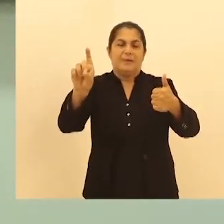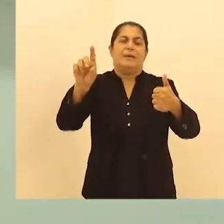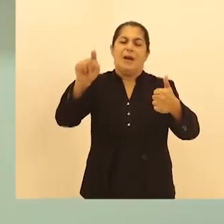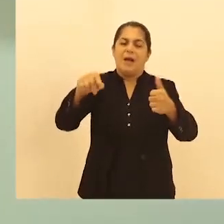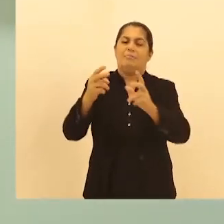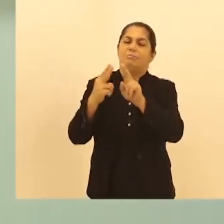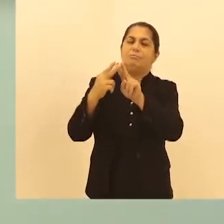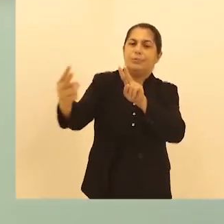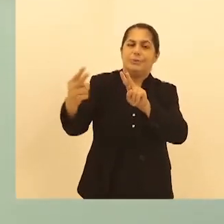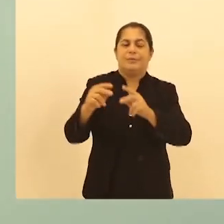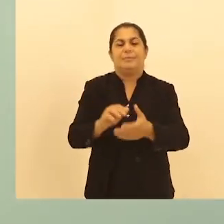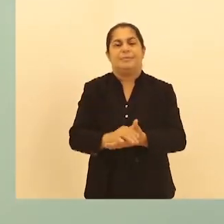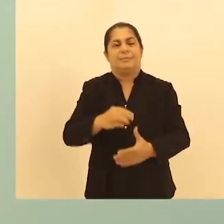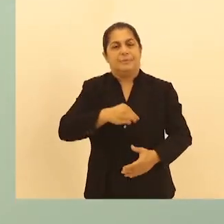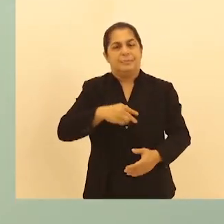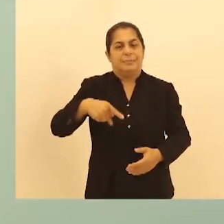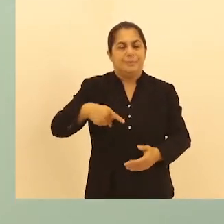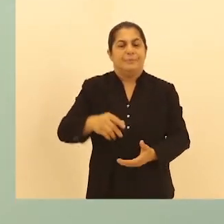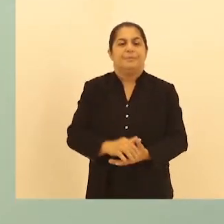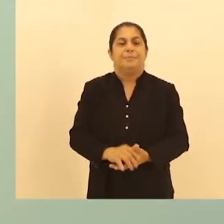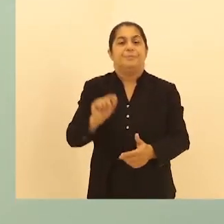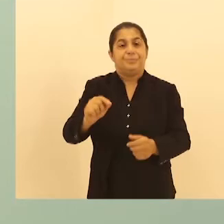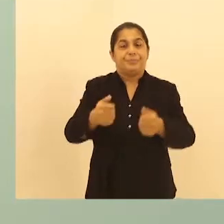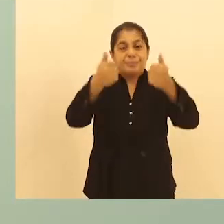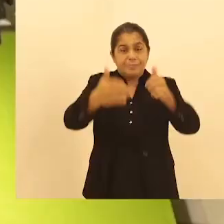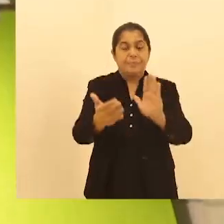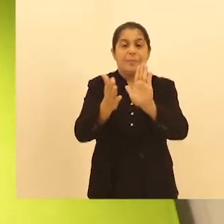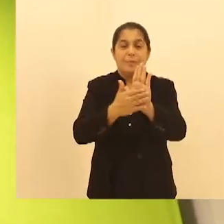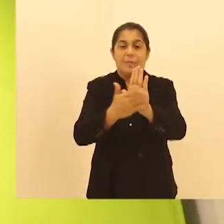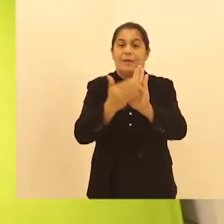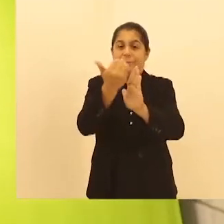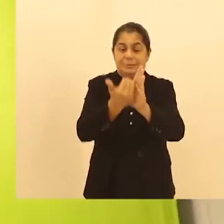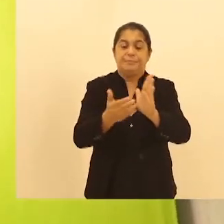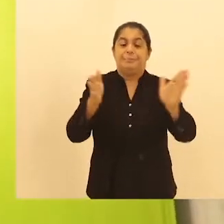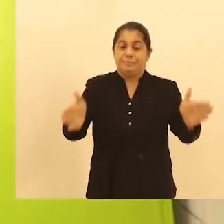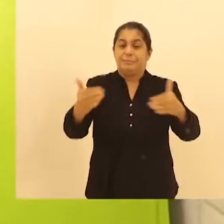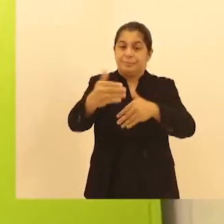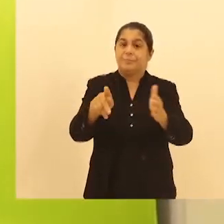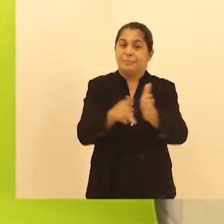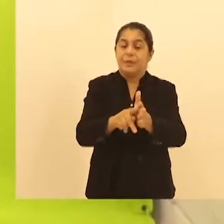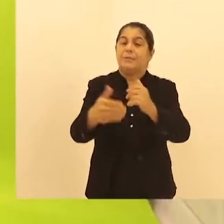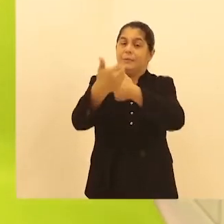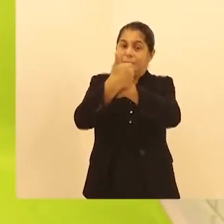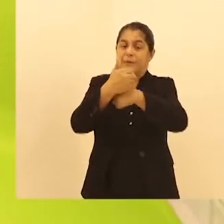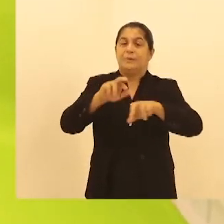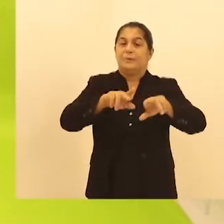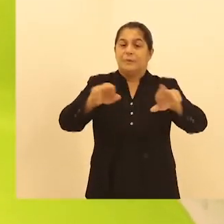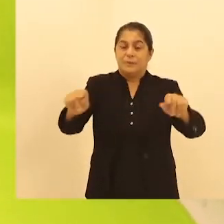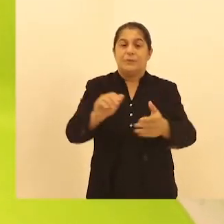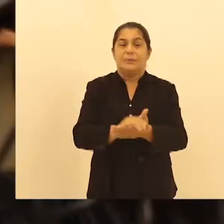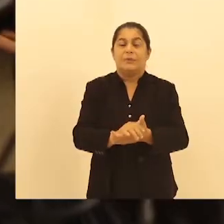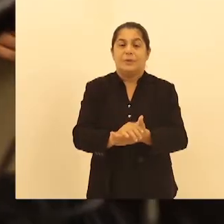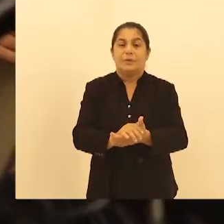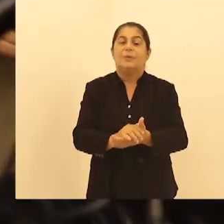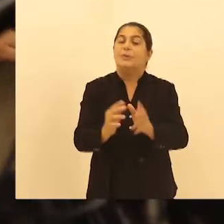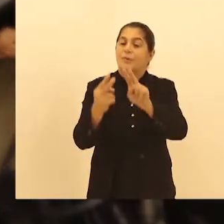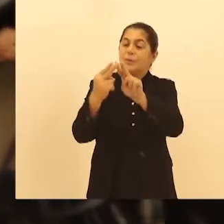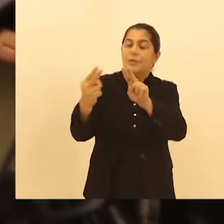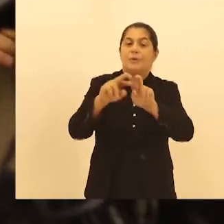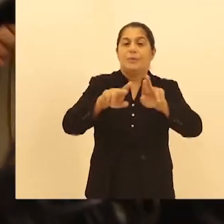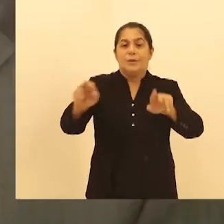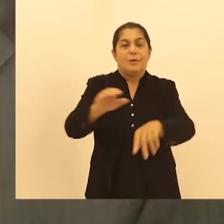a distância do ministério público da paraíba que agora conta com um estúdio próprio para a gravação e edição dos cursos